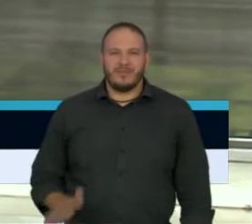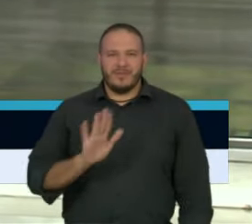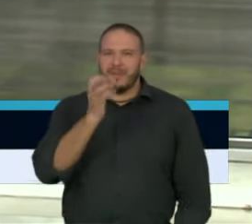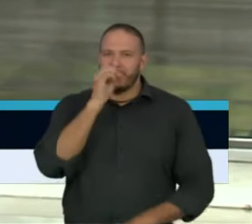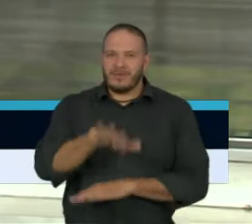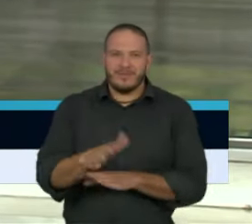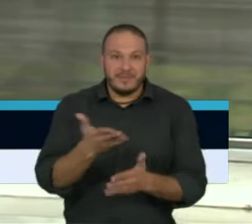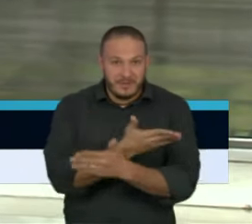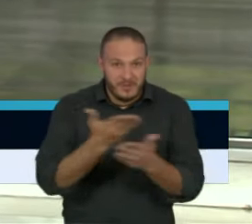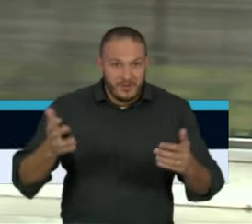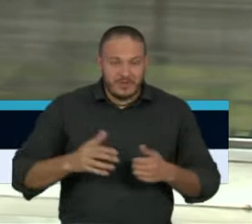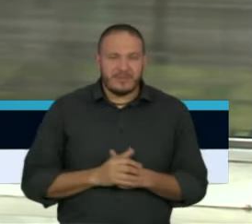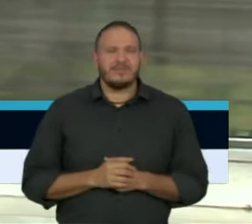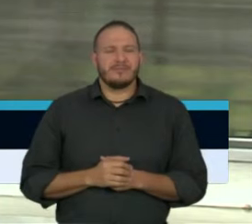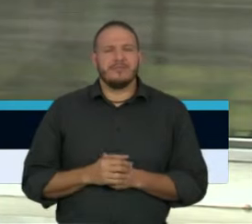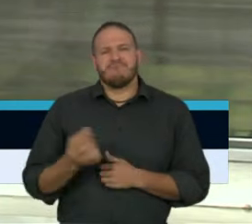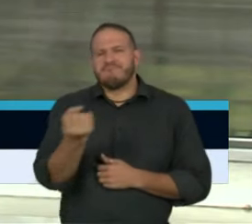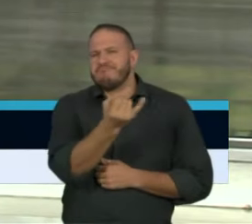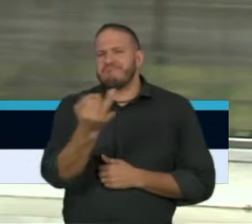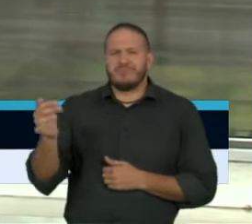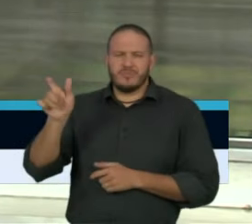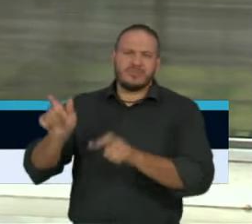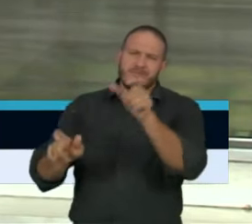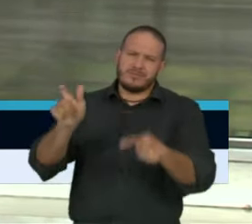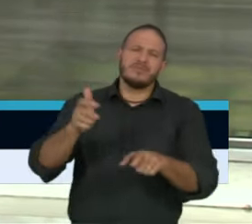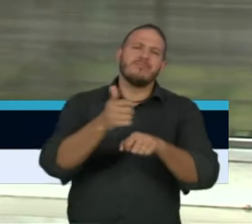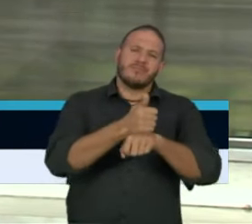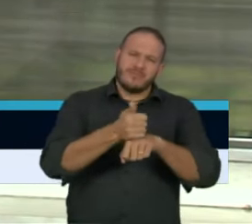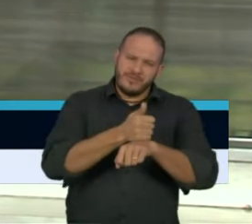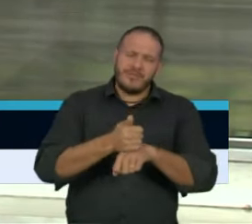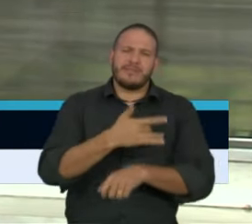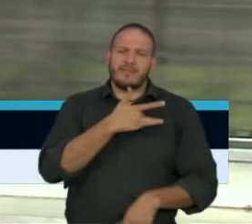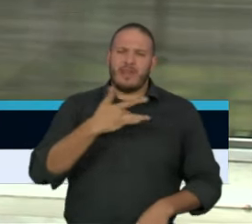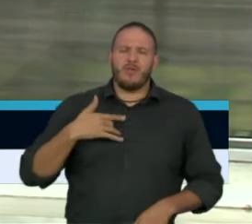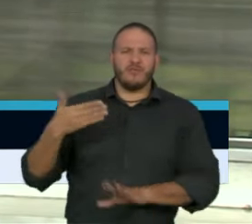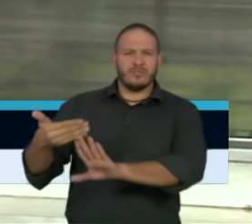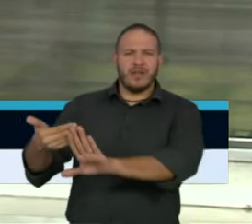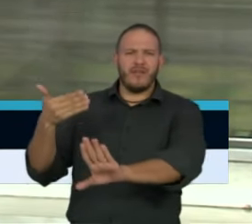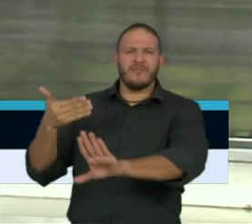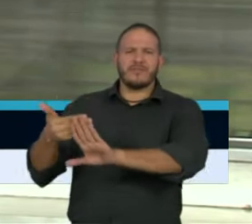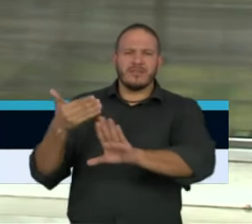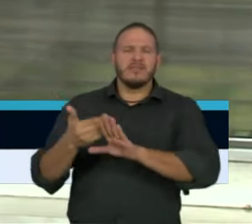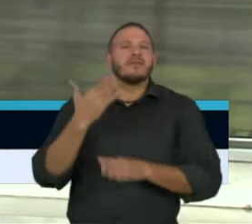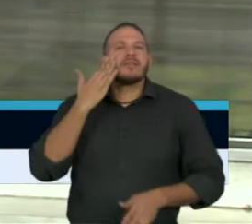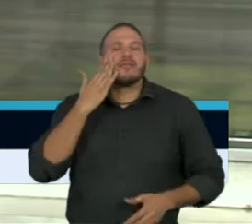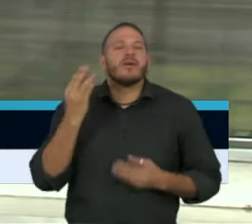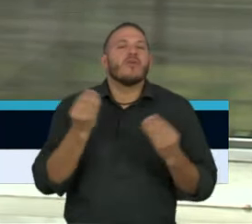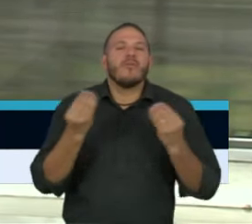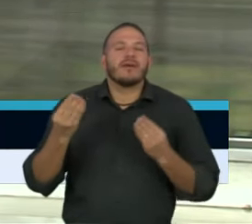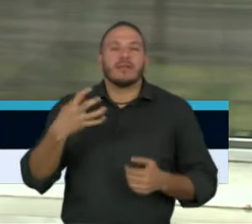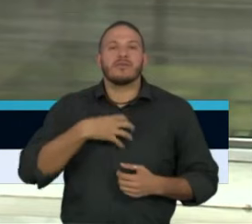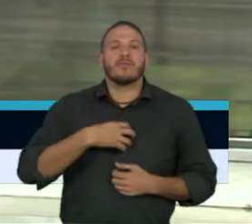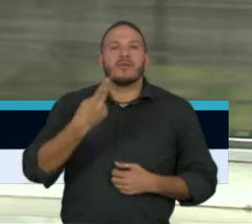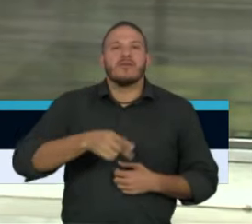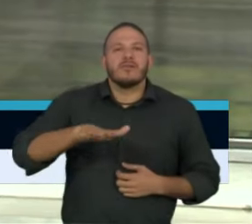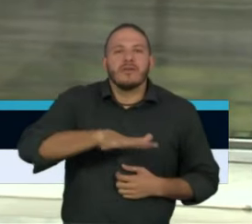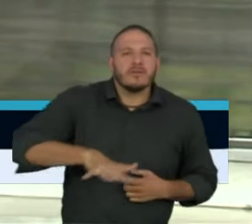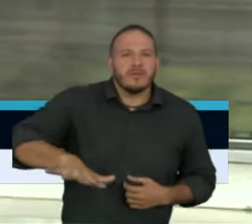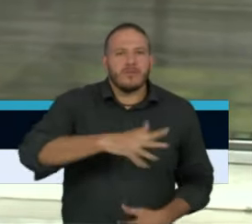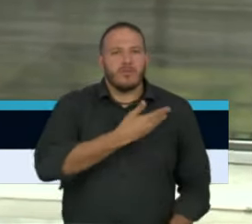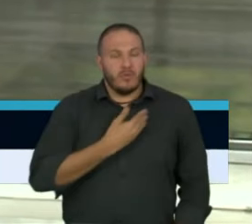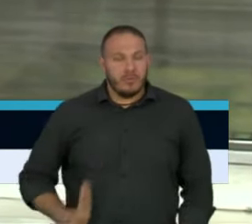todos. Dezenas de profissionais da saúde foram afastados. Queria saber como é que está essa situação na nossa rede pública